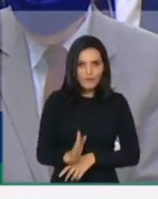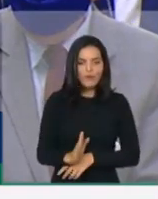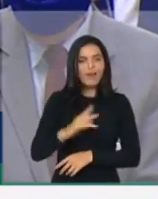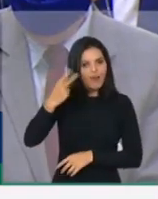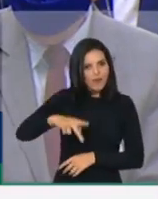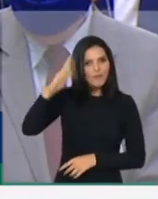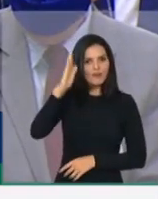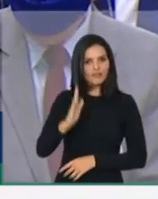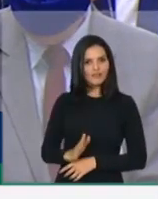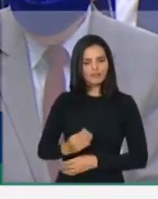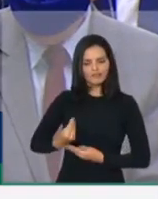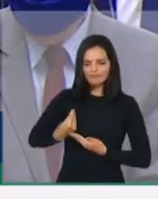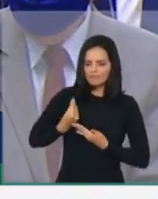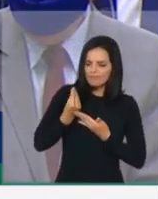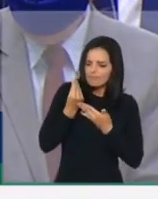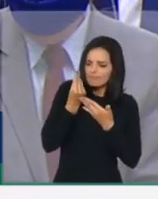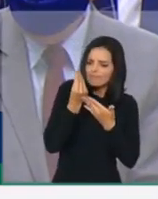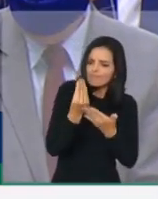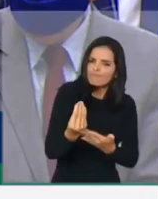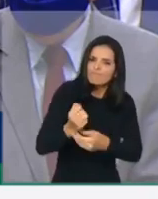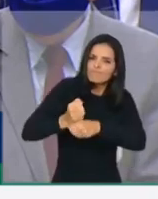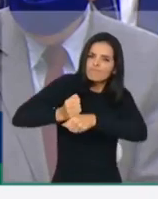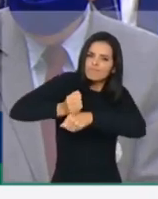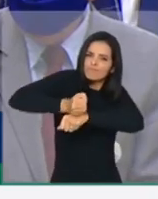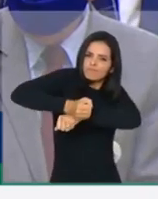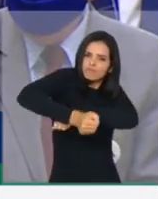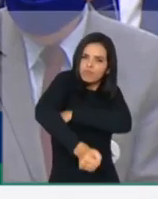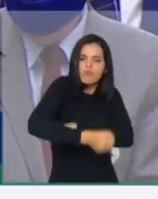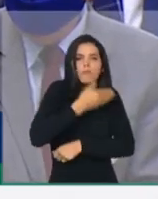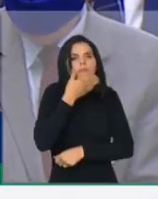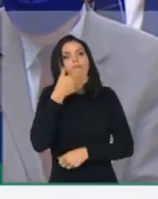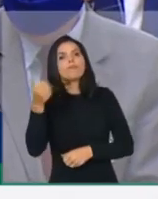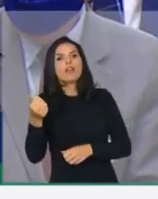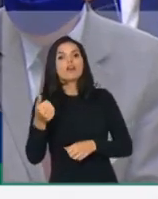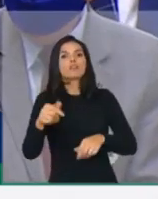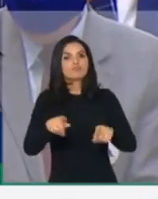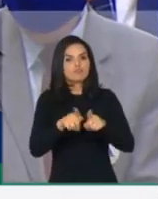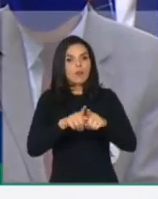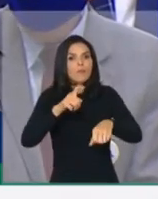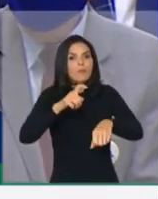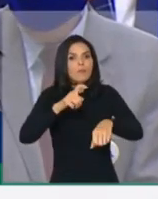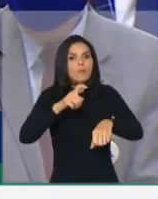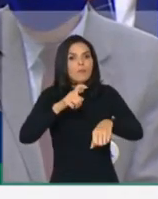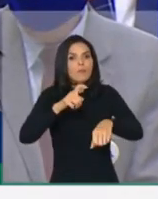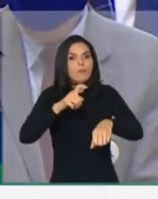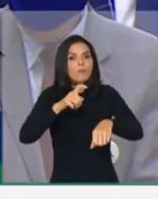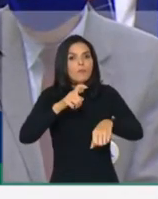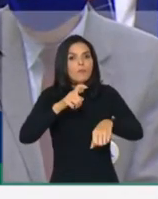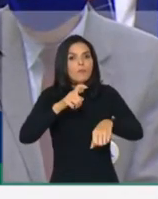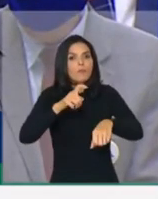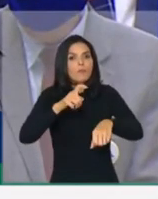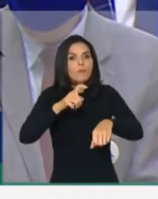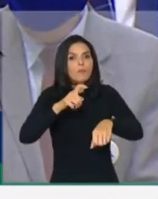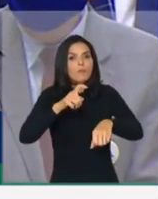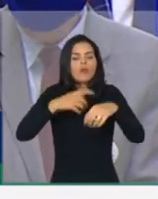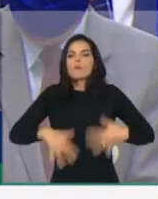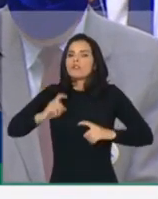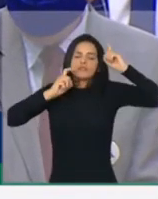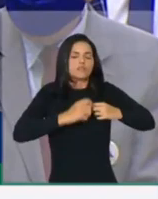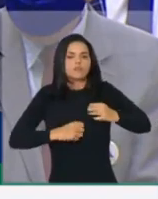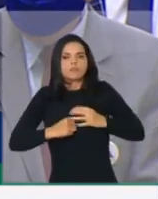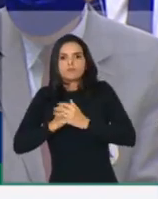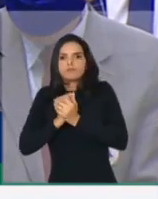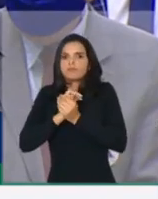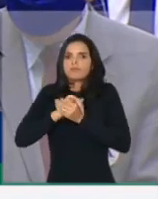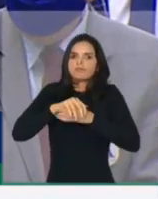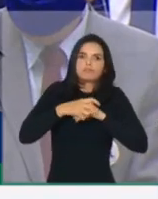melhor dedicação, sobretudo neste momento de enorme angústia e de grande aflição. A política